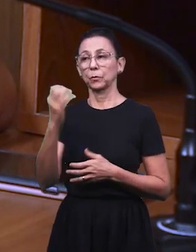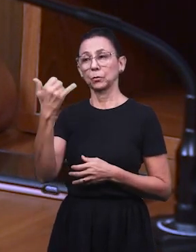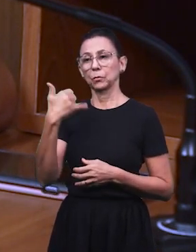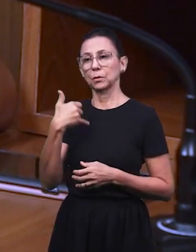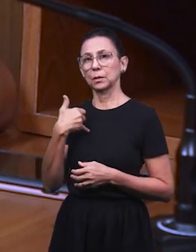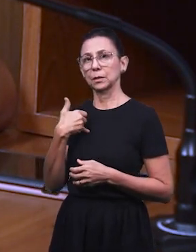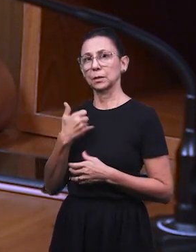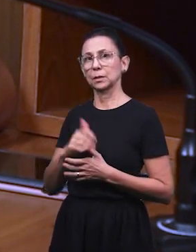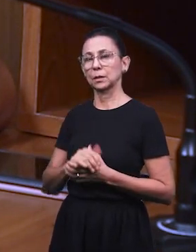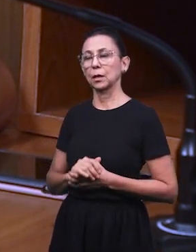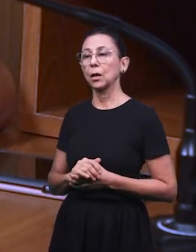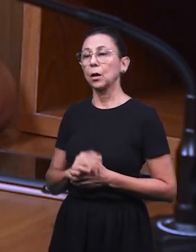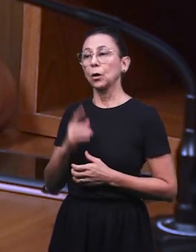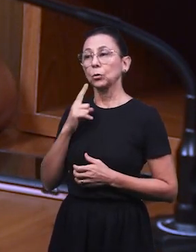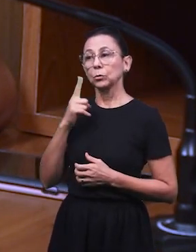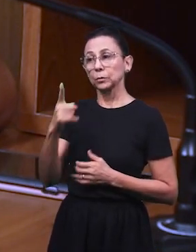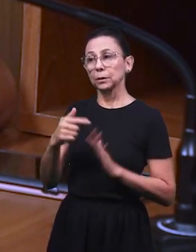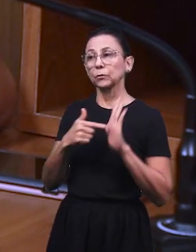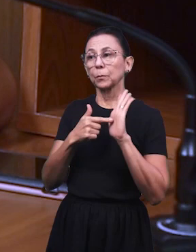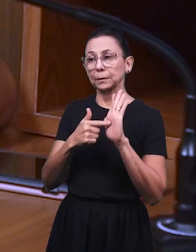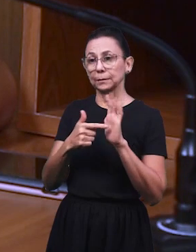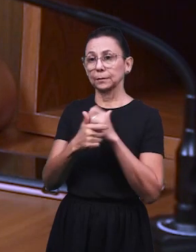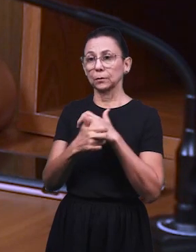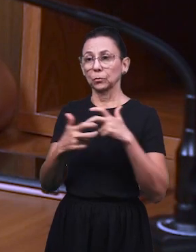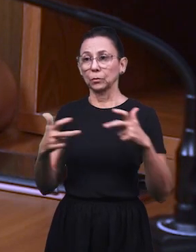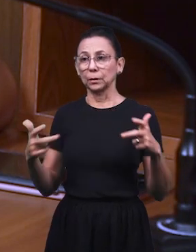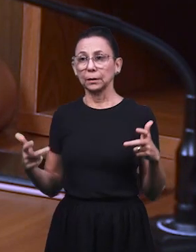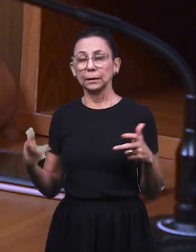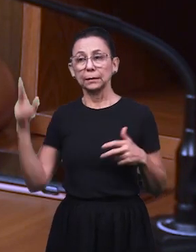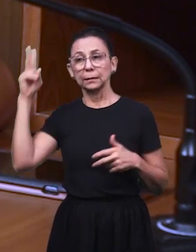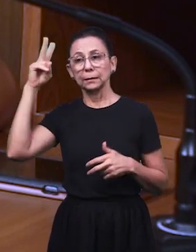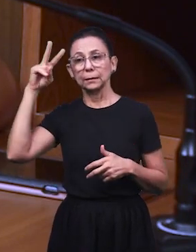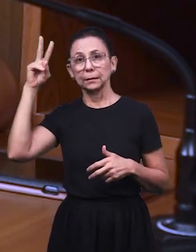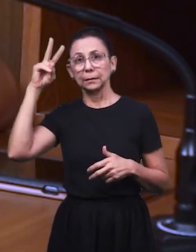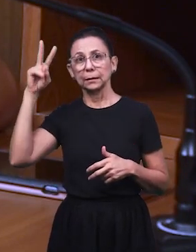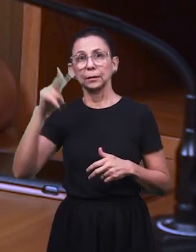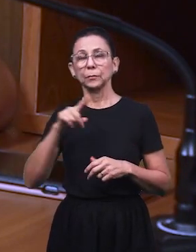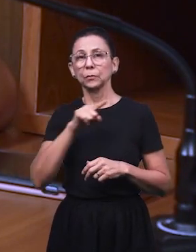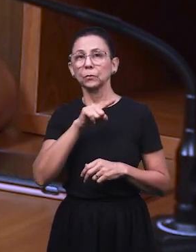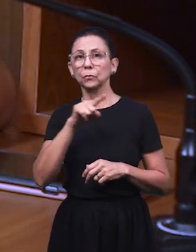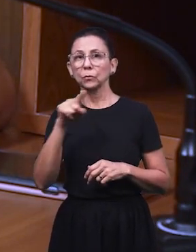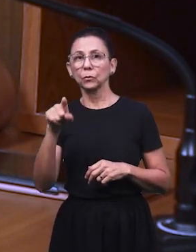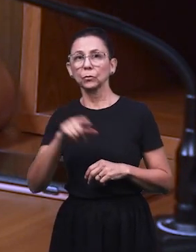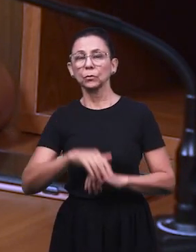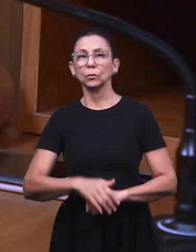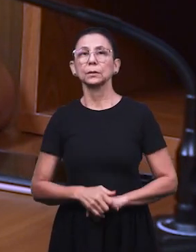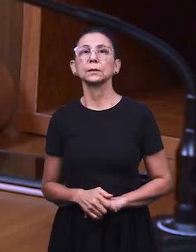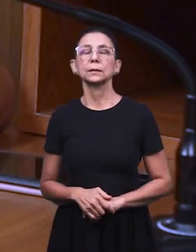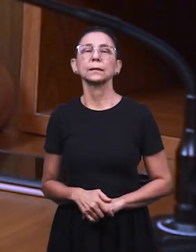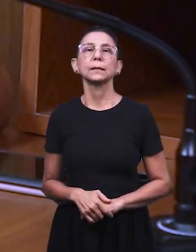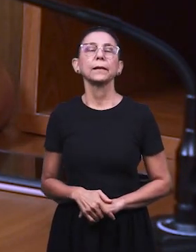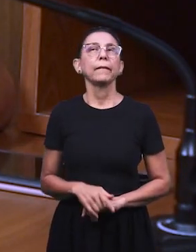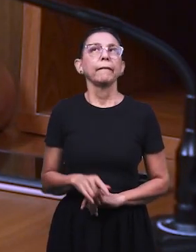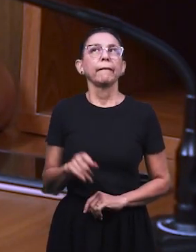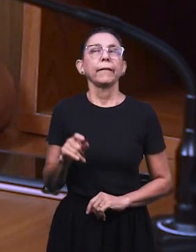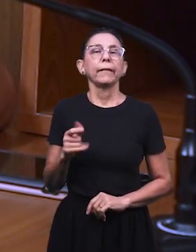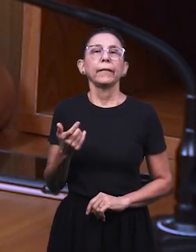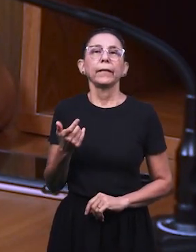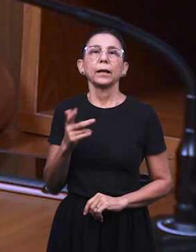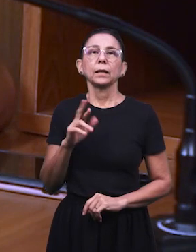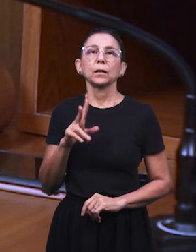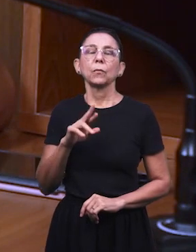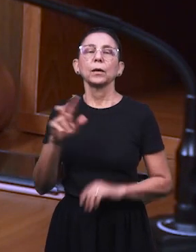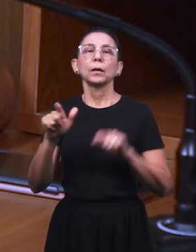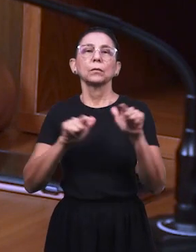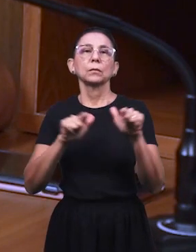forma: toda vez quando você for apresentar alguma coisa, lembra de que você não está fazendo algo simplesmente para